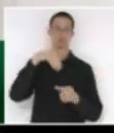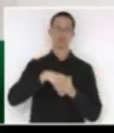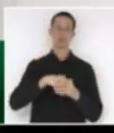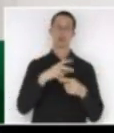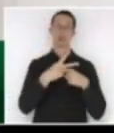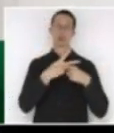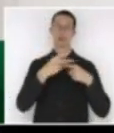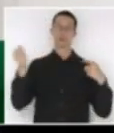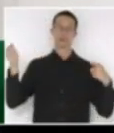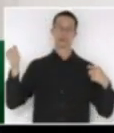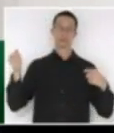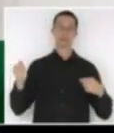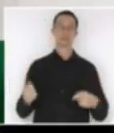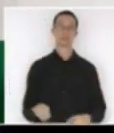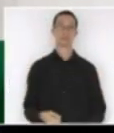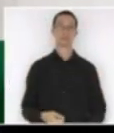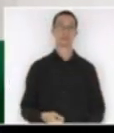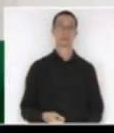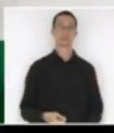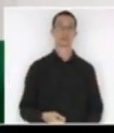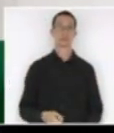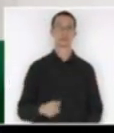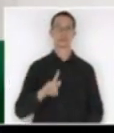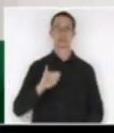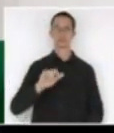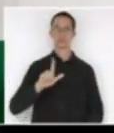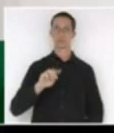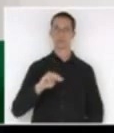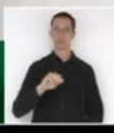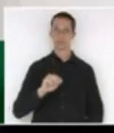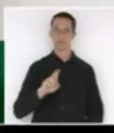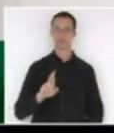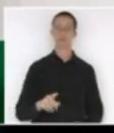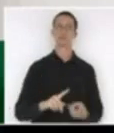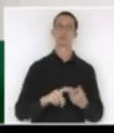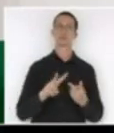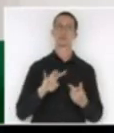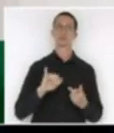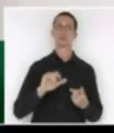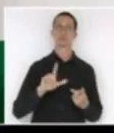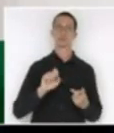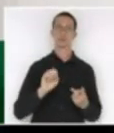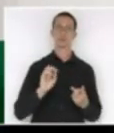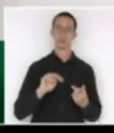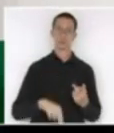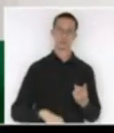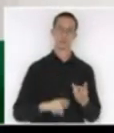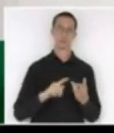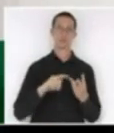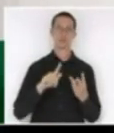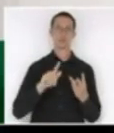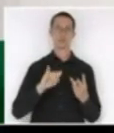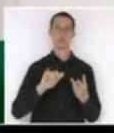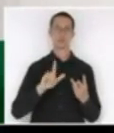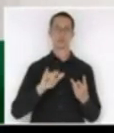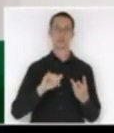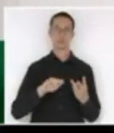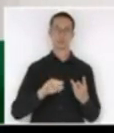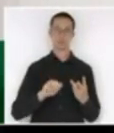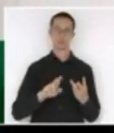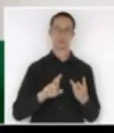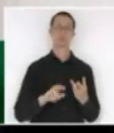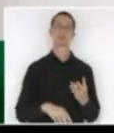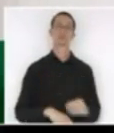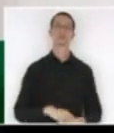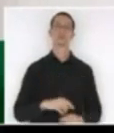Conselho Fiscal: Gilmar Linhares, Wilson Dias, Gilmar Santana. Para a Tesouraria, primeiro e segundo tesoureiros,